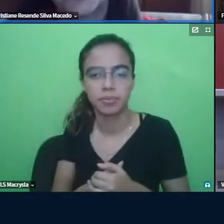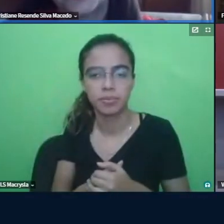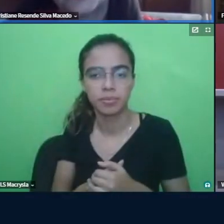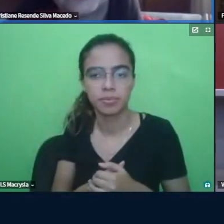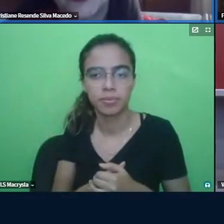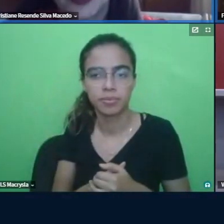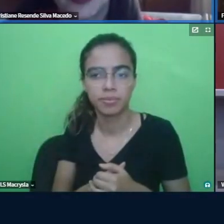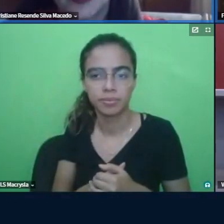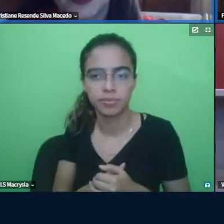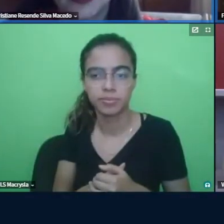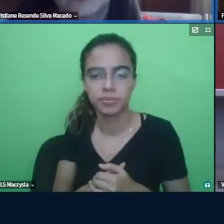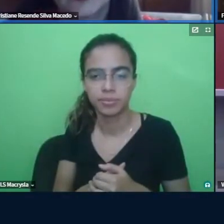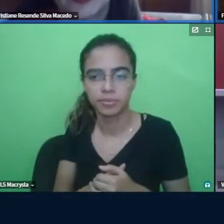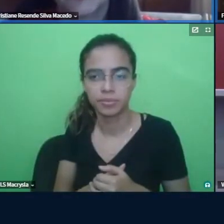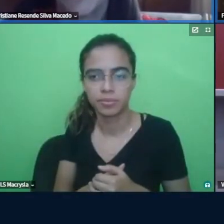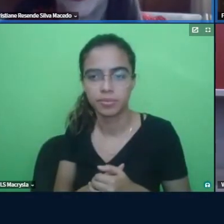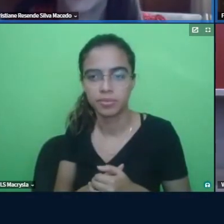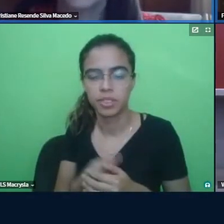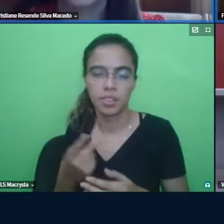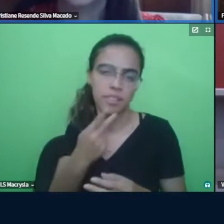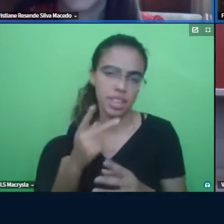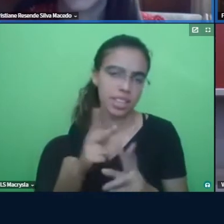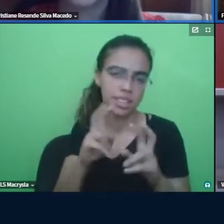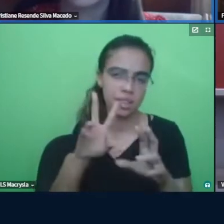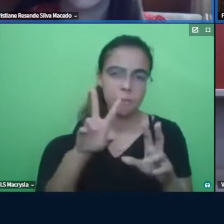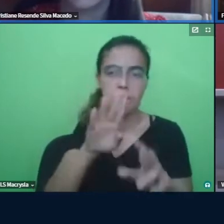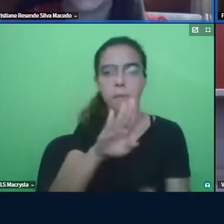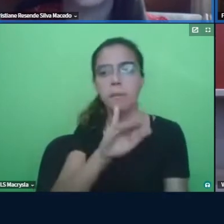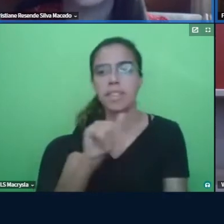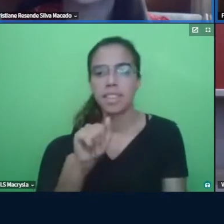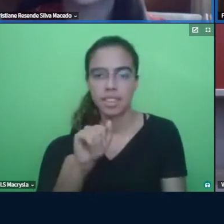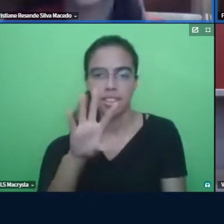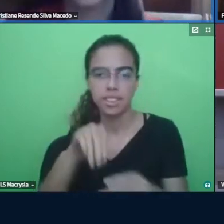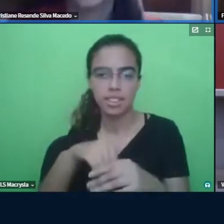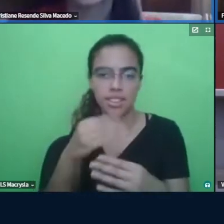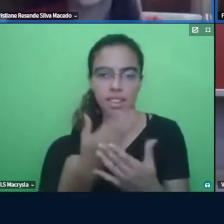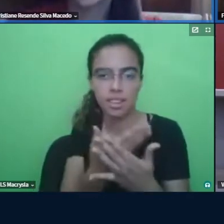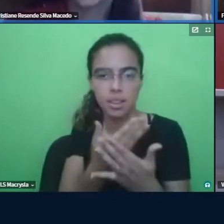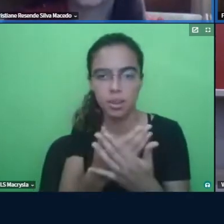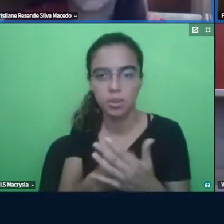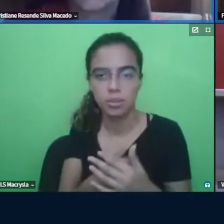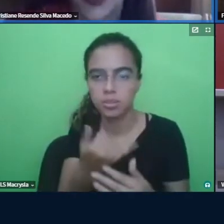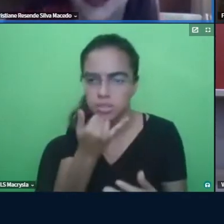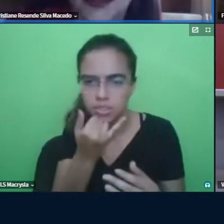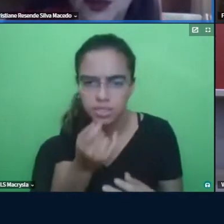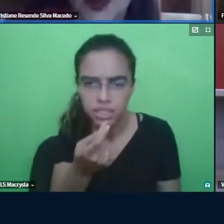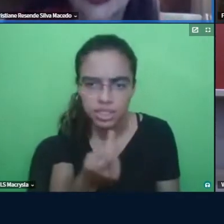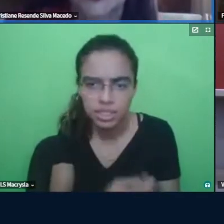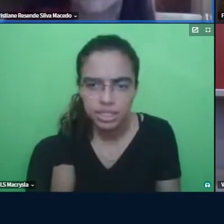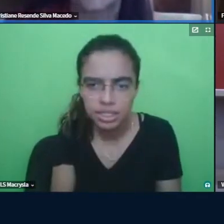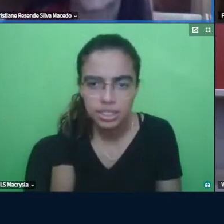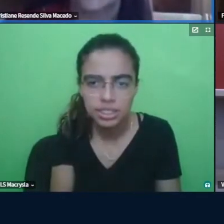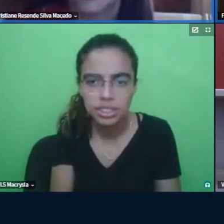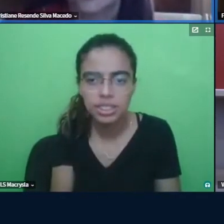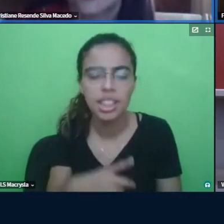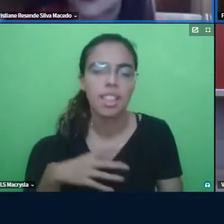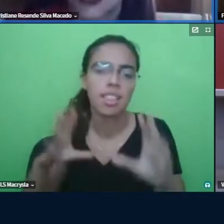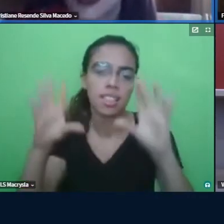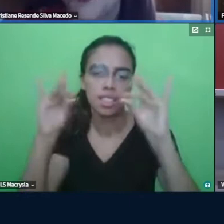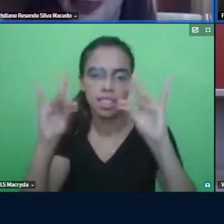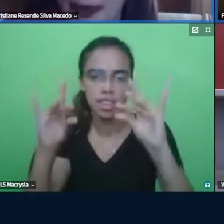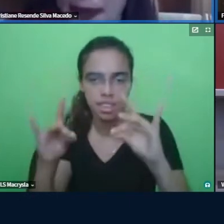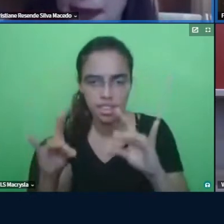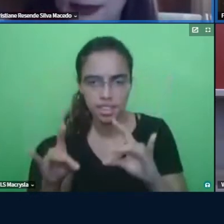de aula muito bem é porque você desculpa como os detalhes como essa questão de